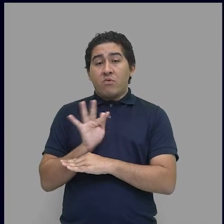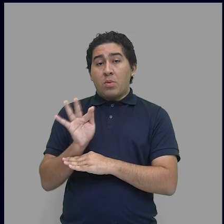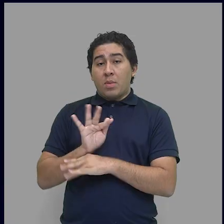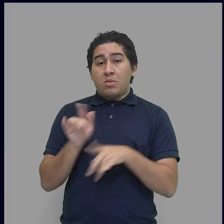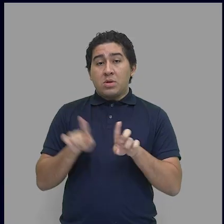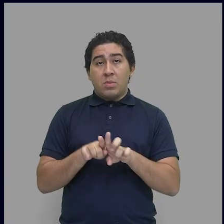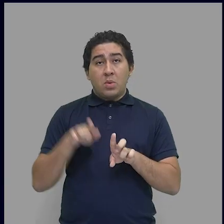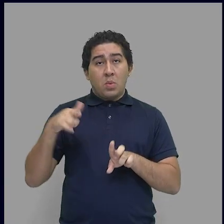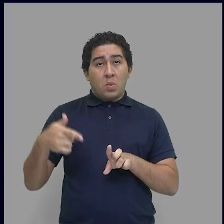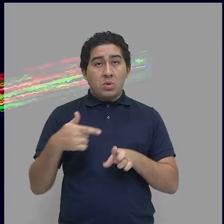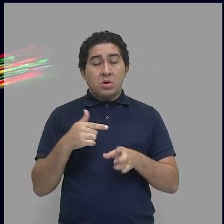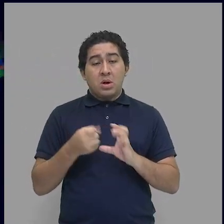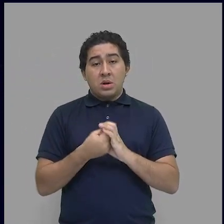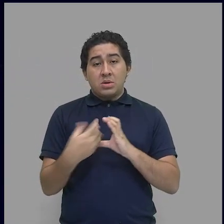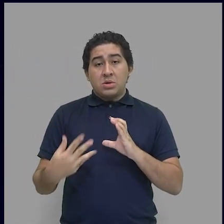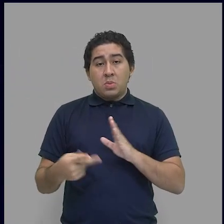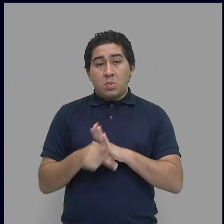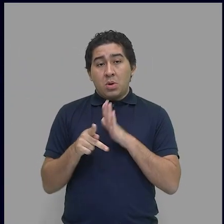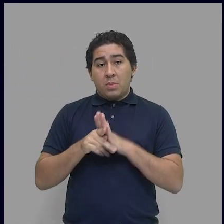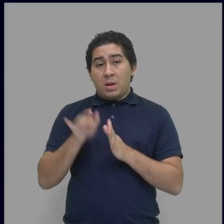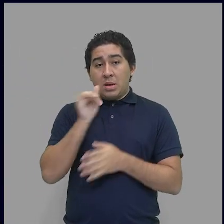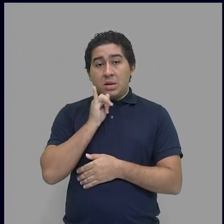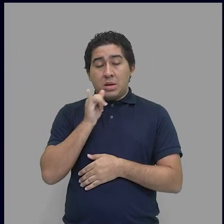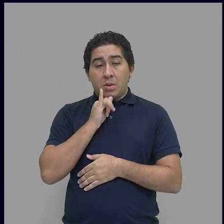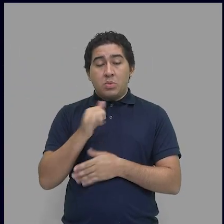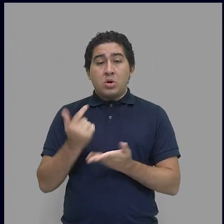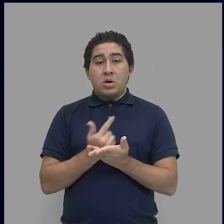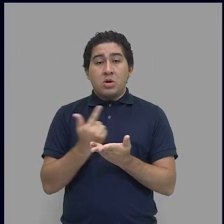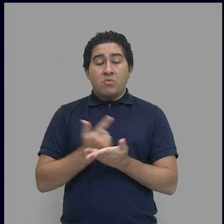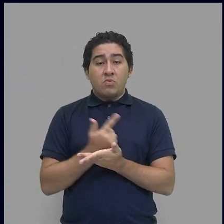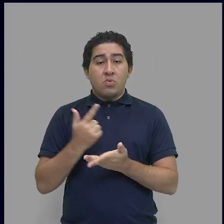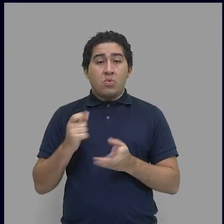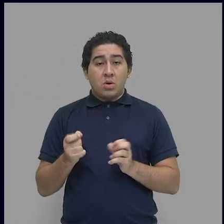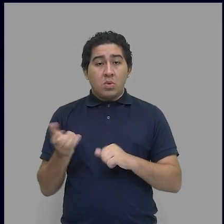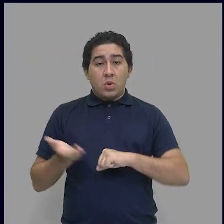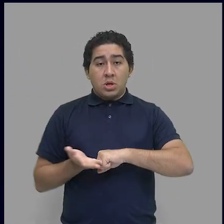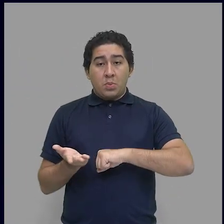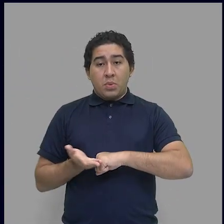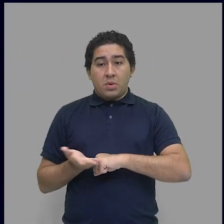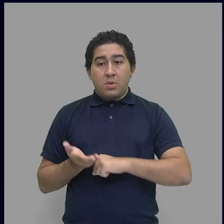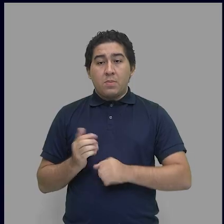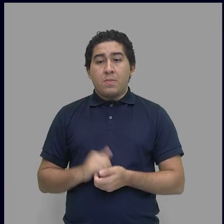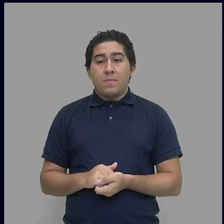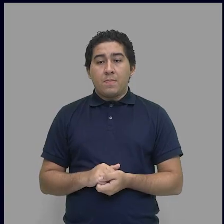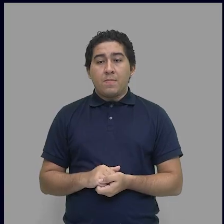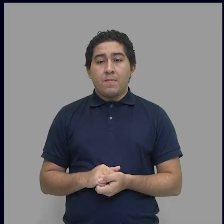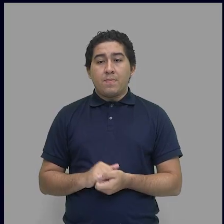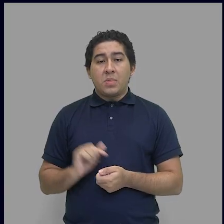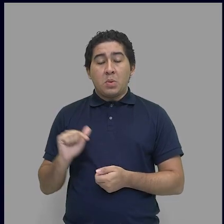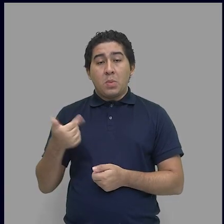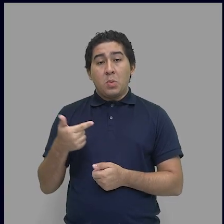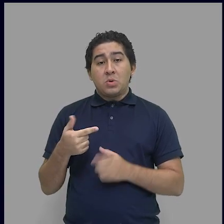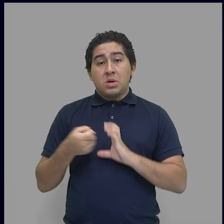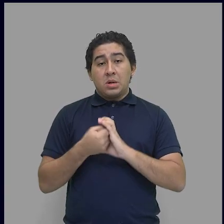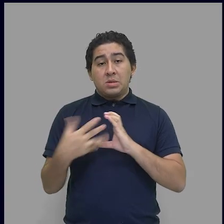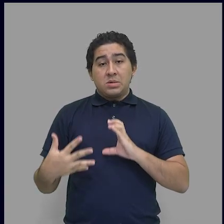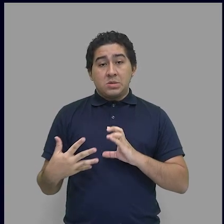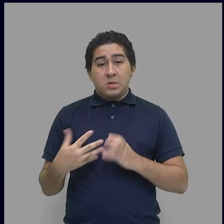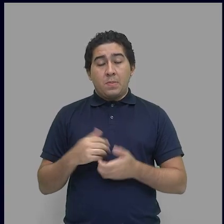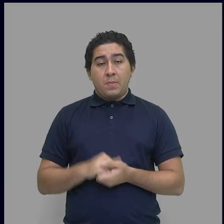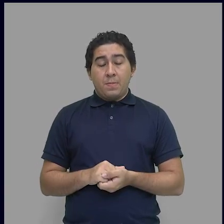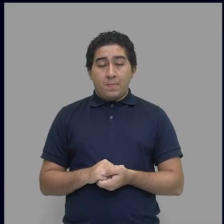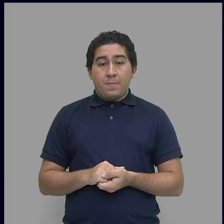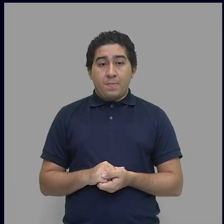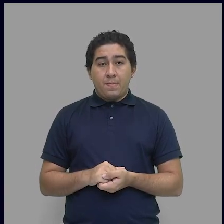linguagem coloquial, como em romances contemporâneos. Esta aí é uma outra